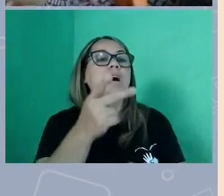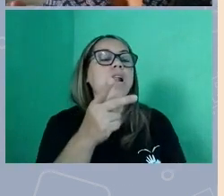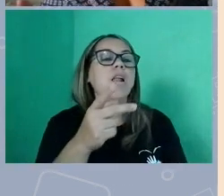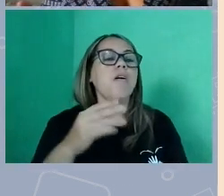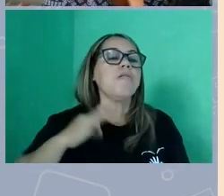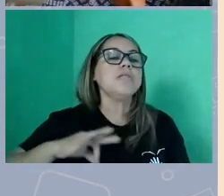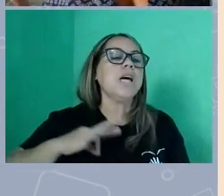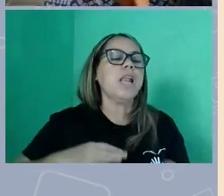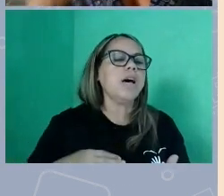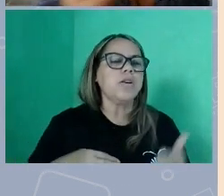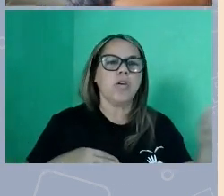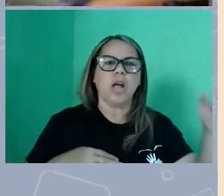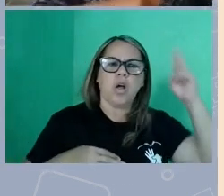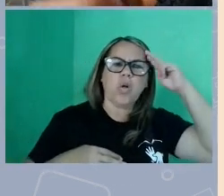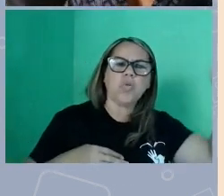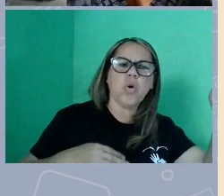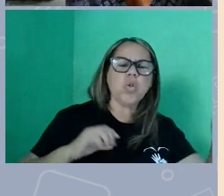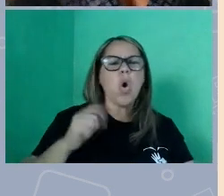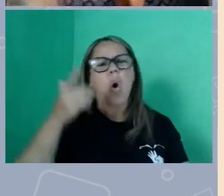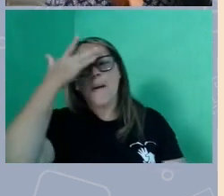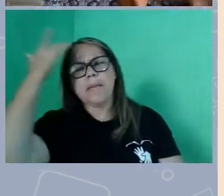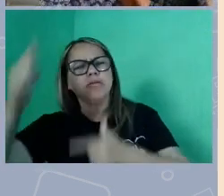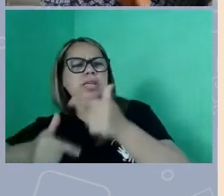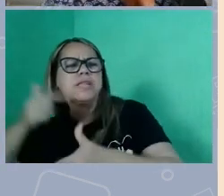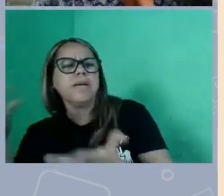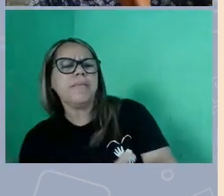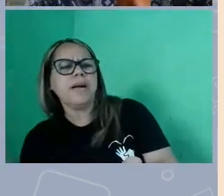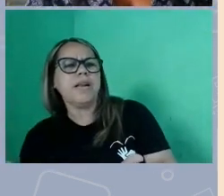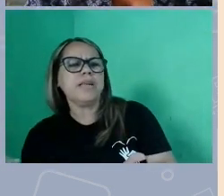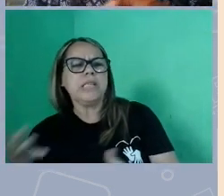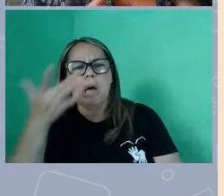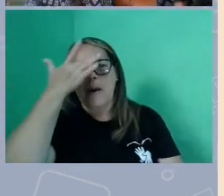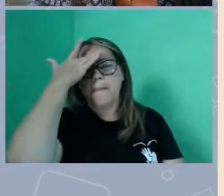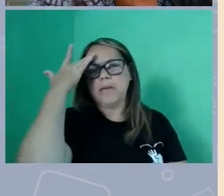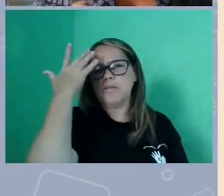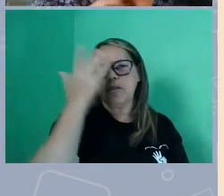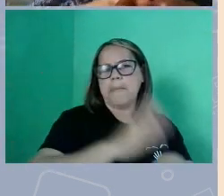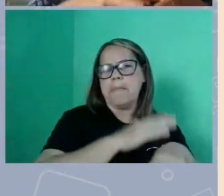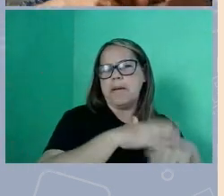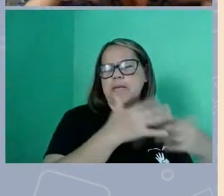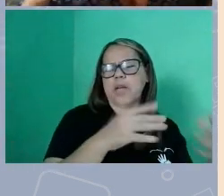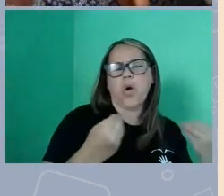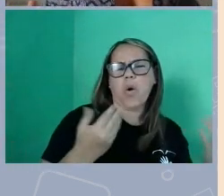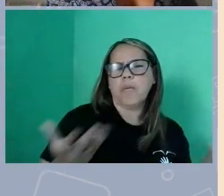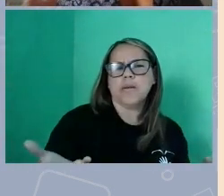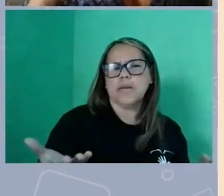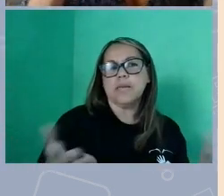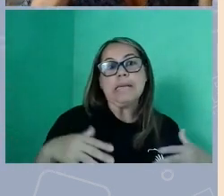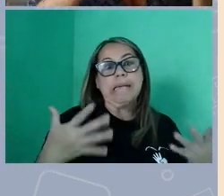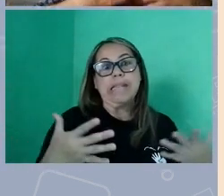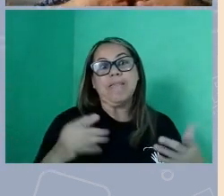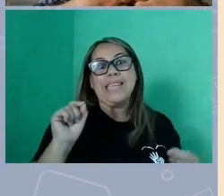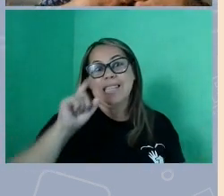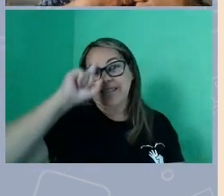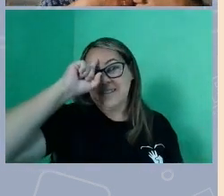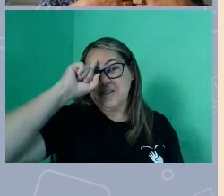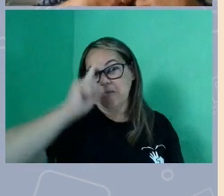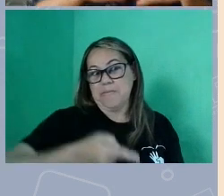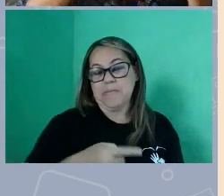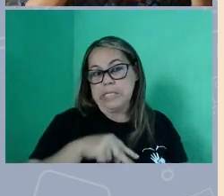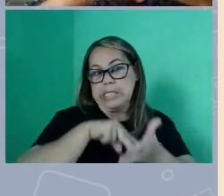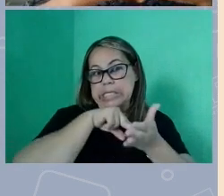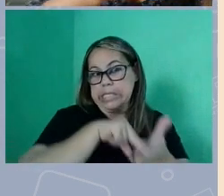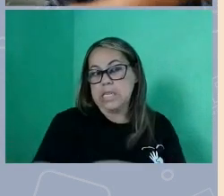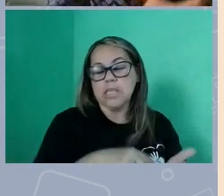ou o empregador ou é a pessoa que tem lá as máquinas ou a pessoa que tem a forma enfim então a predominância da dominação